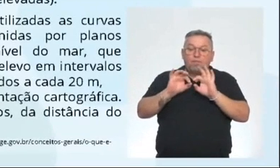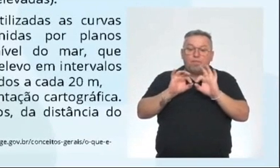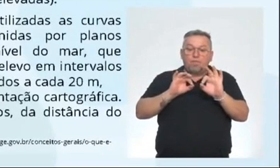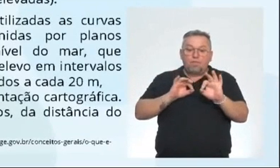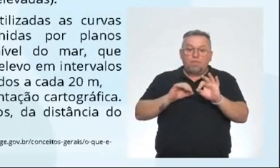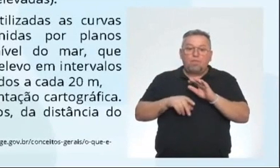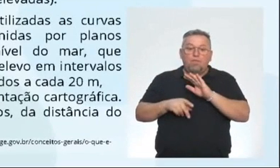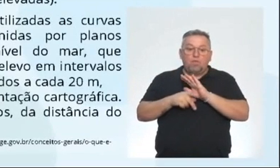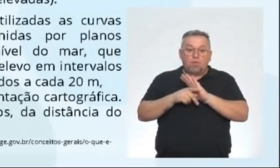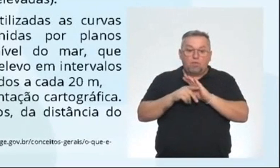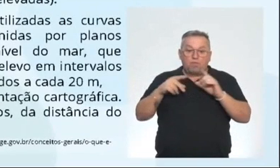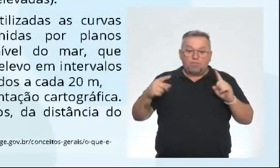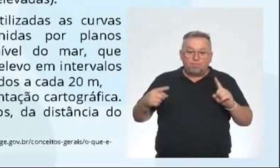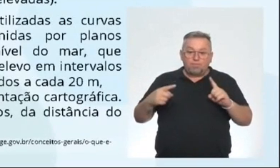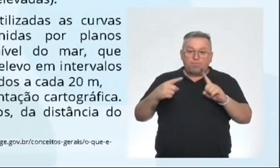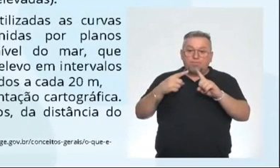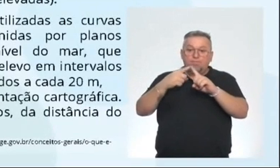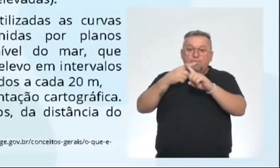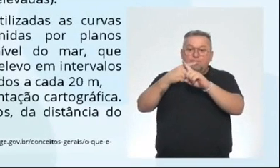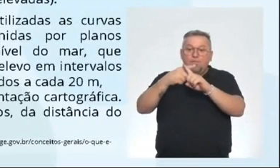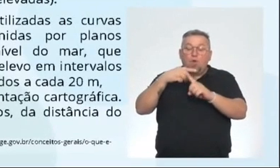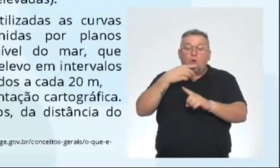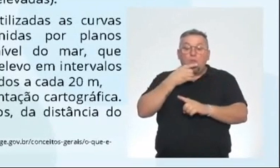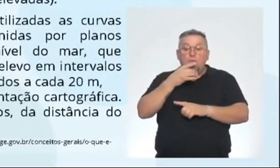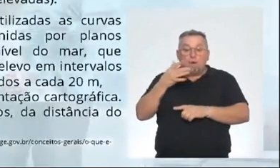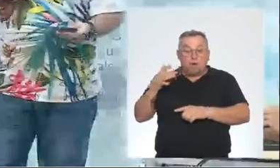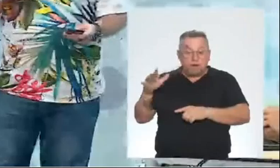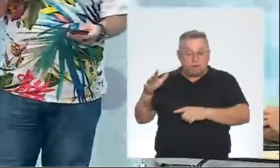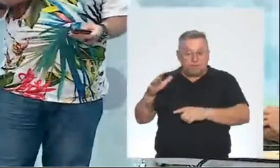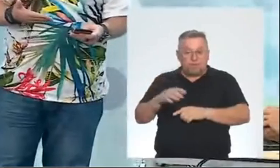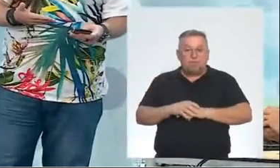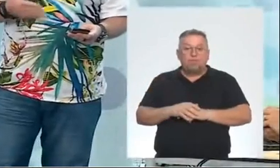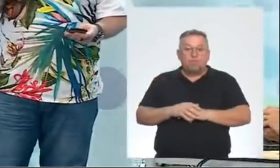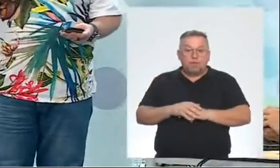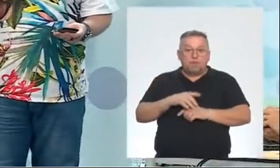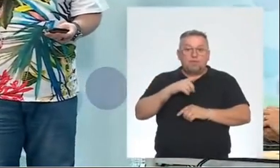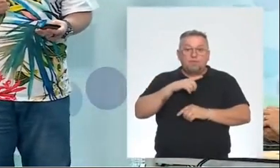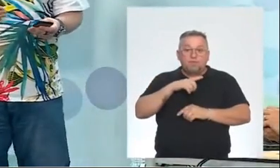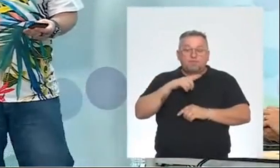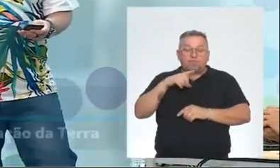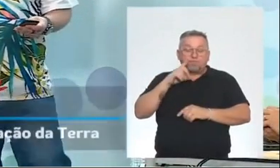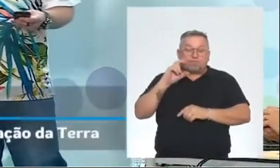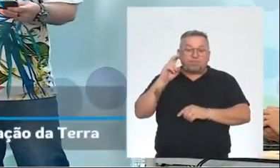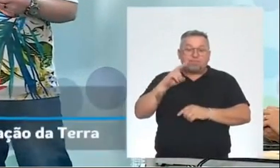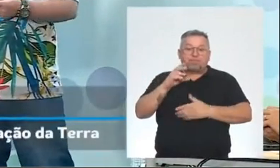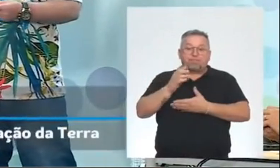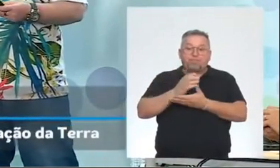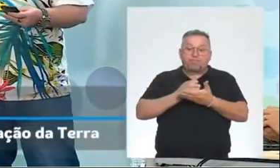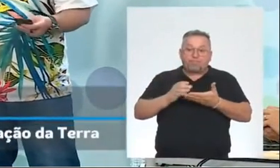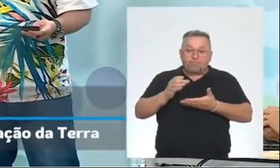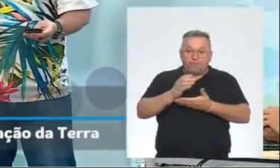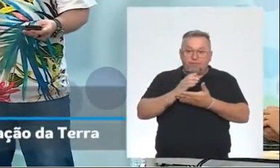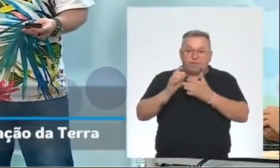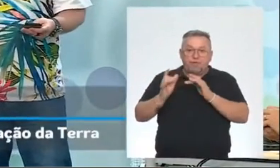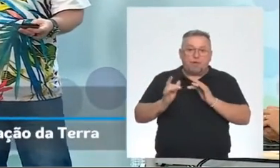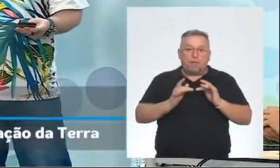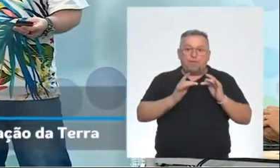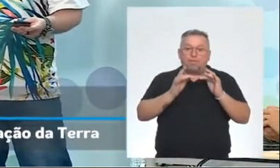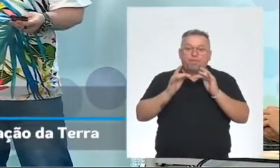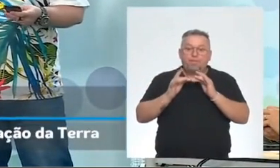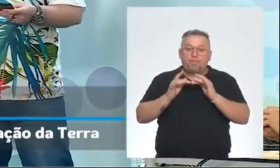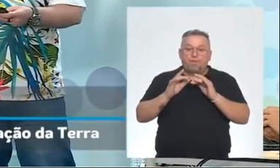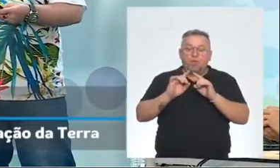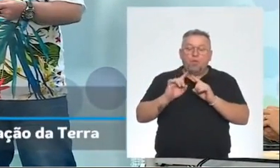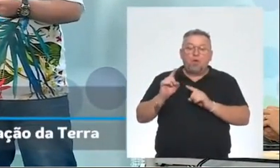de intersecção ao nível do mar, tá certo? Então nós temos aí o mapa que a gente viu, né, relacionado aí com a